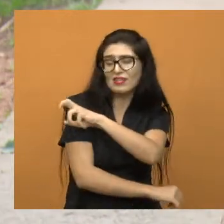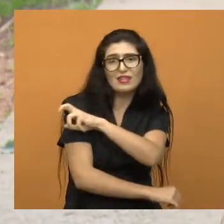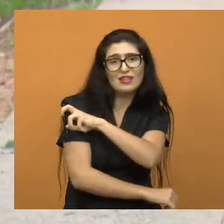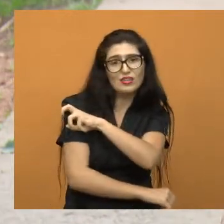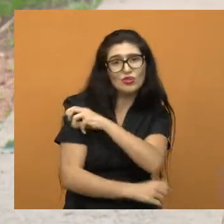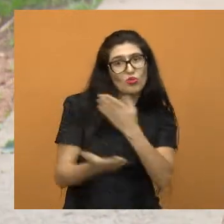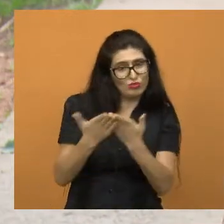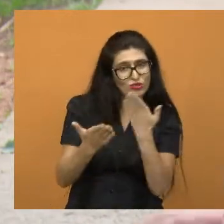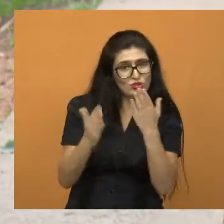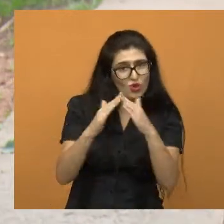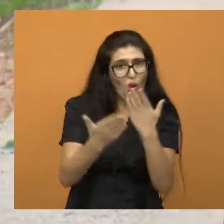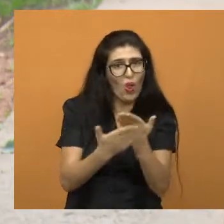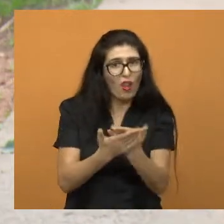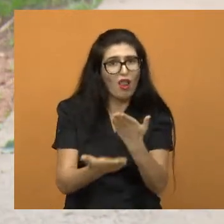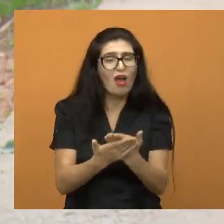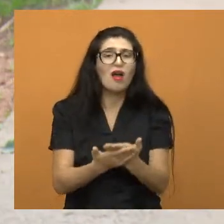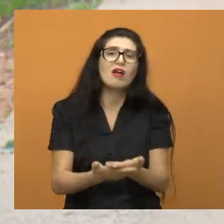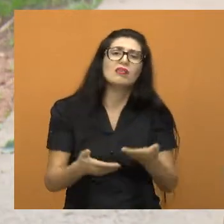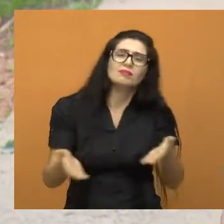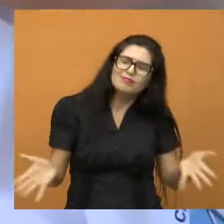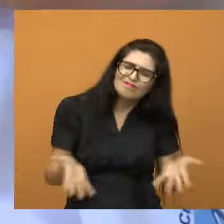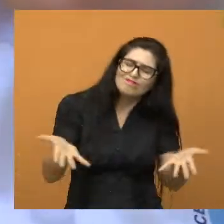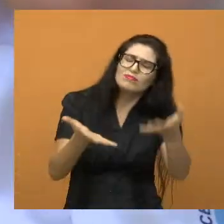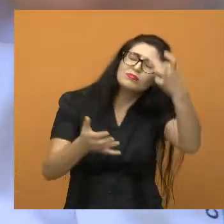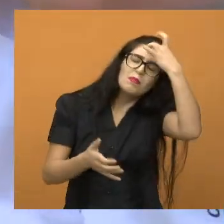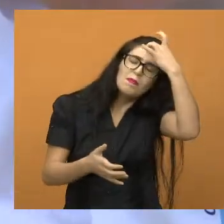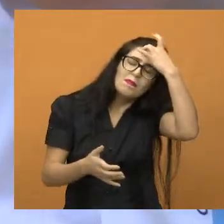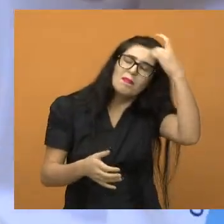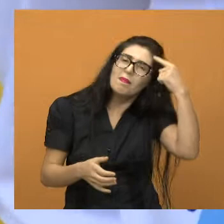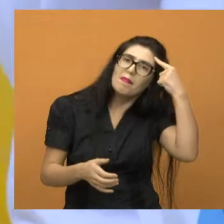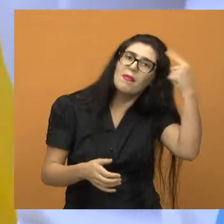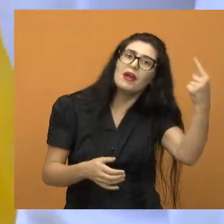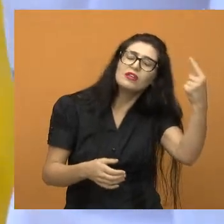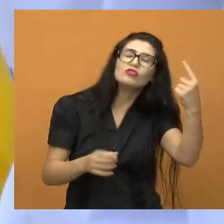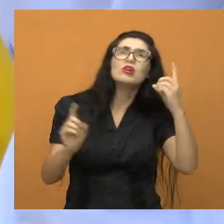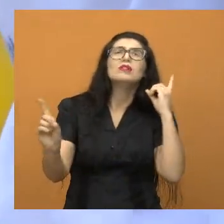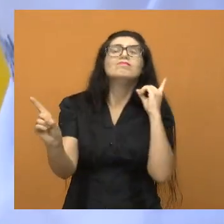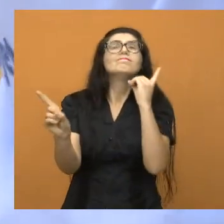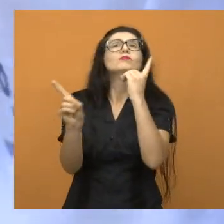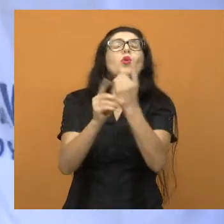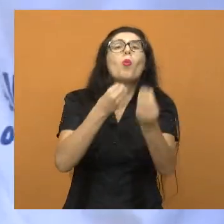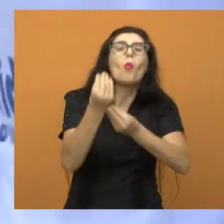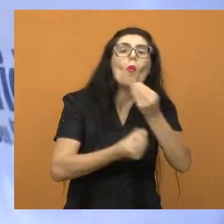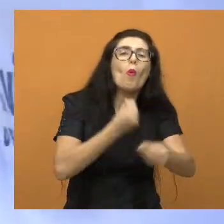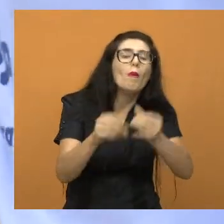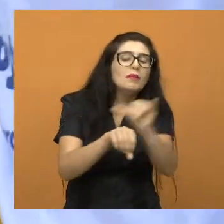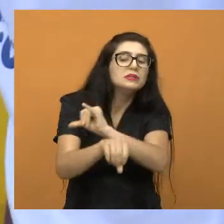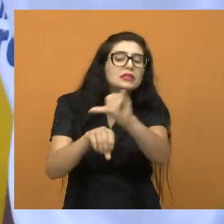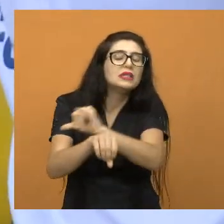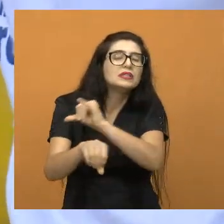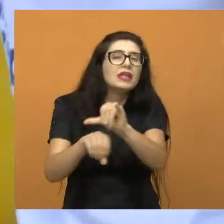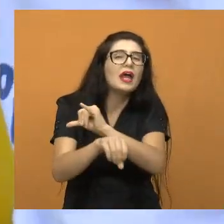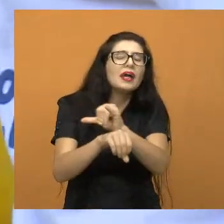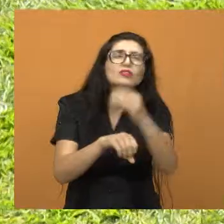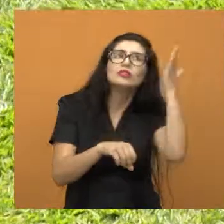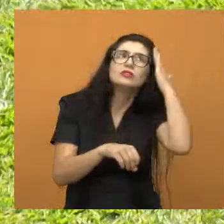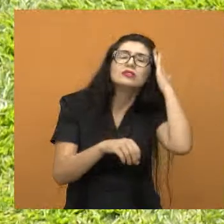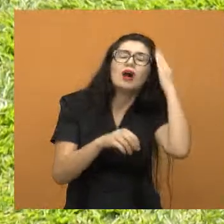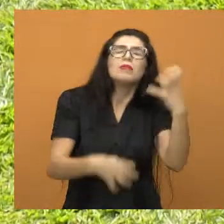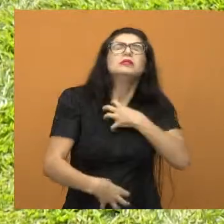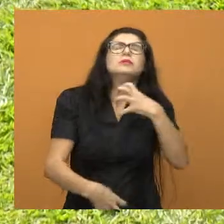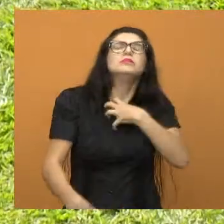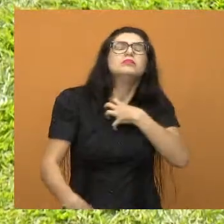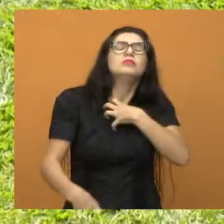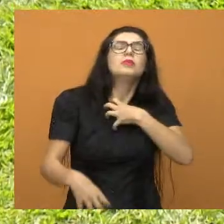gente atende na escola, fizessem essa reflexão aonde que eu encontro a paz e de que forma eu posso ser um agente de paz.